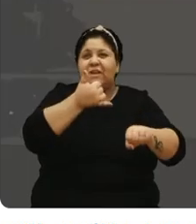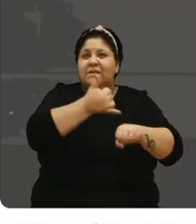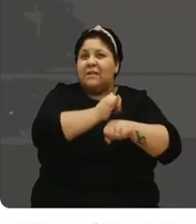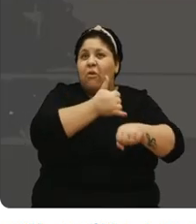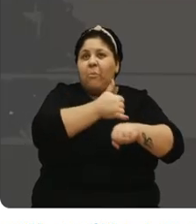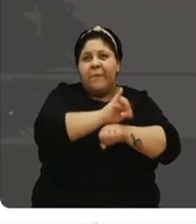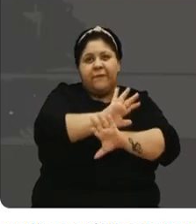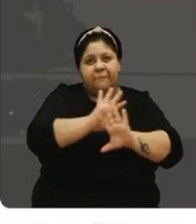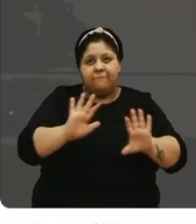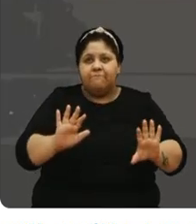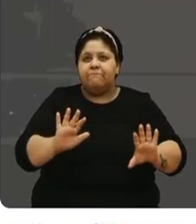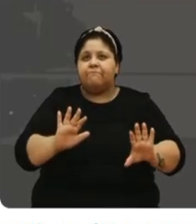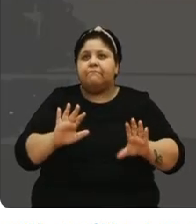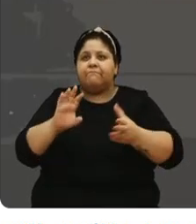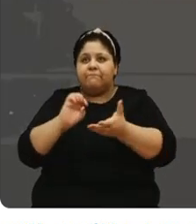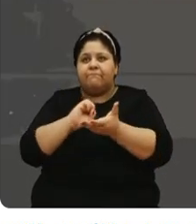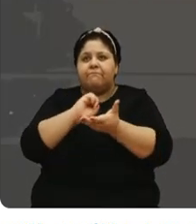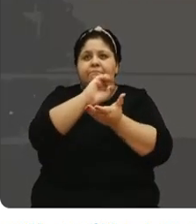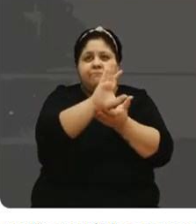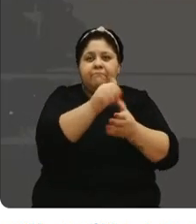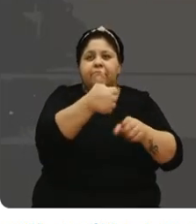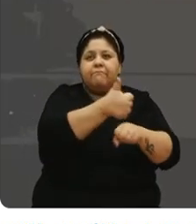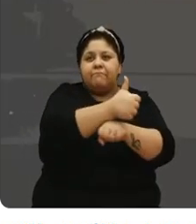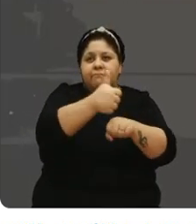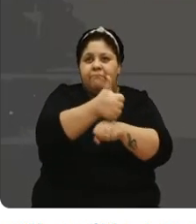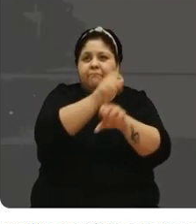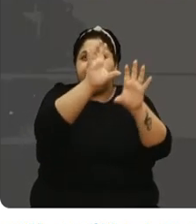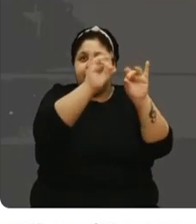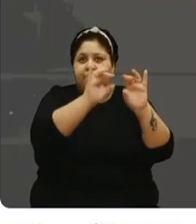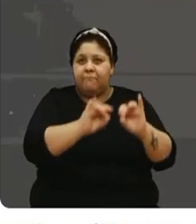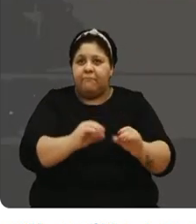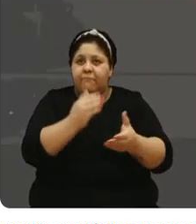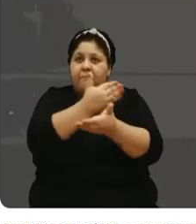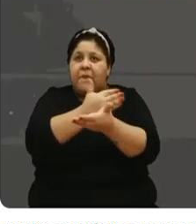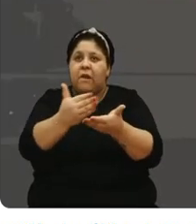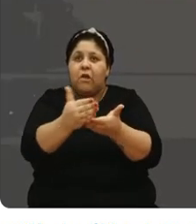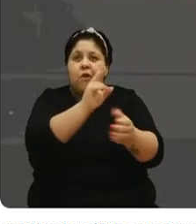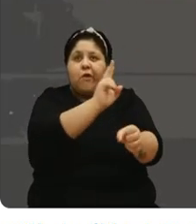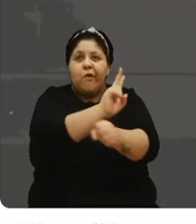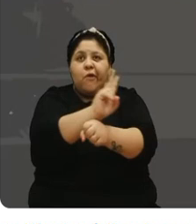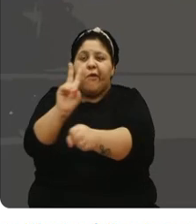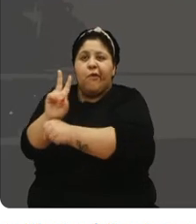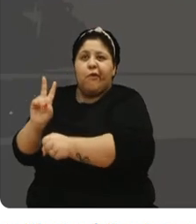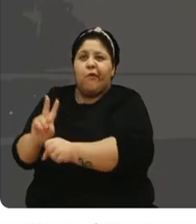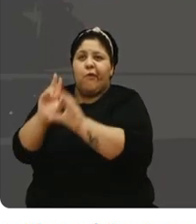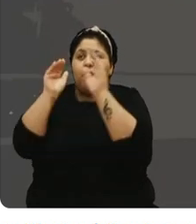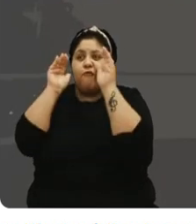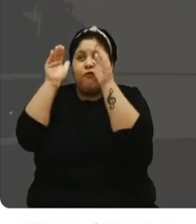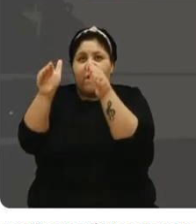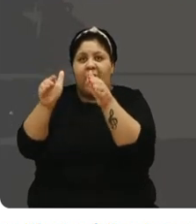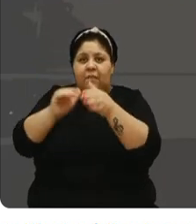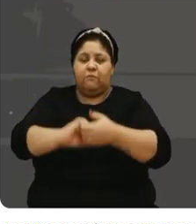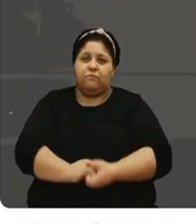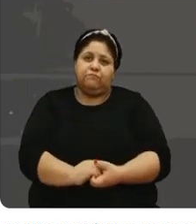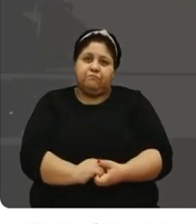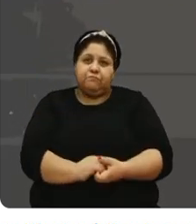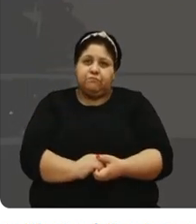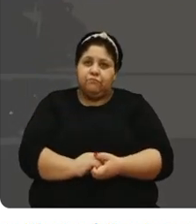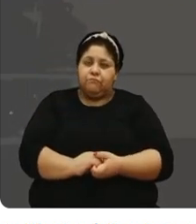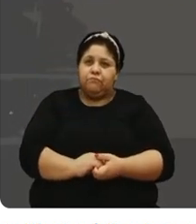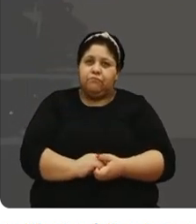dele. Encaminhado para a cardiopediatria, para as especialidades, para começar os tratamentos específicos.